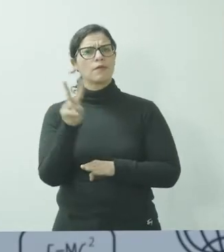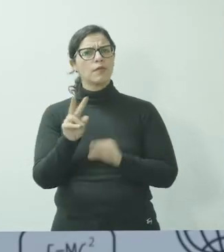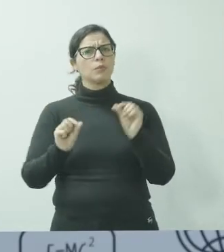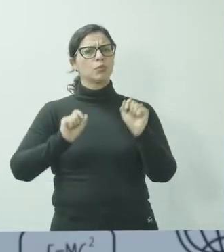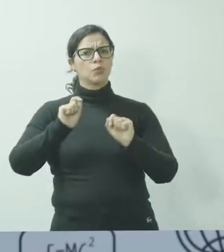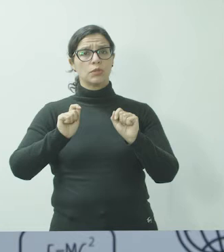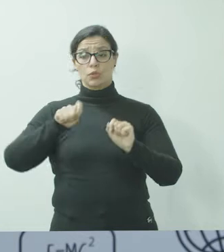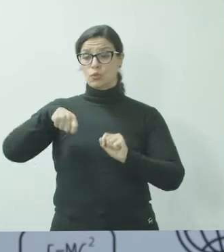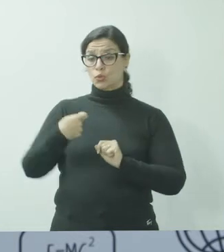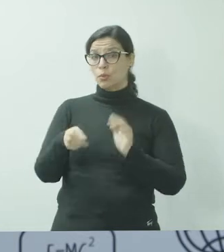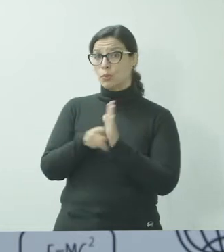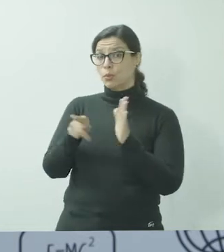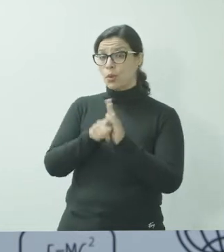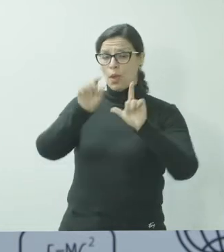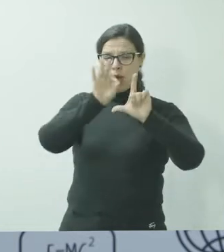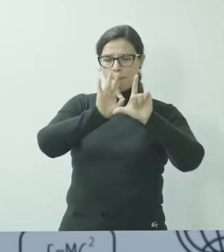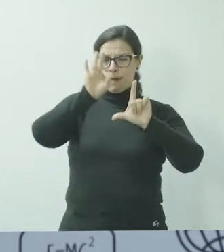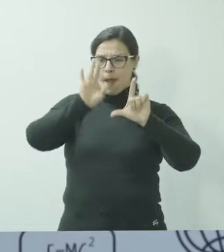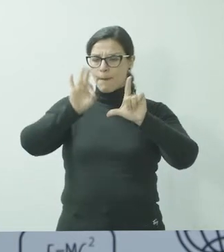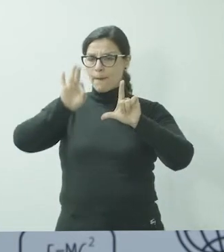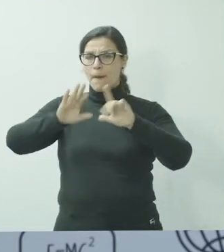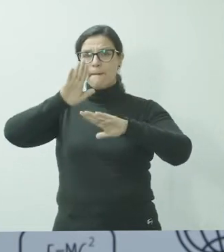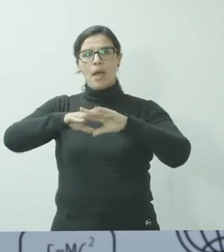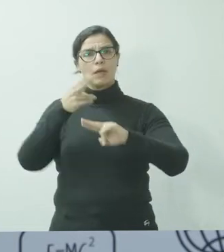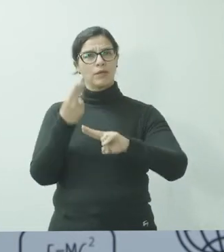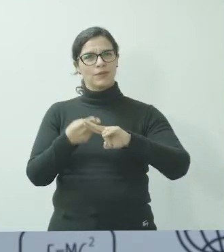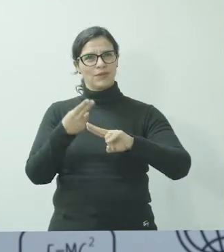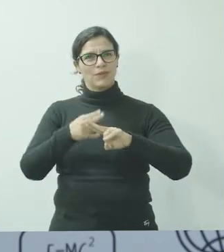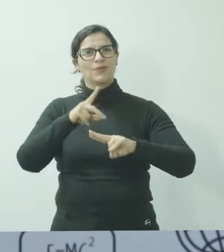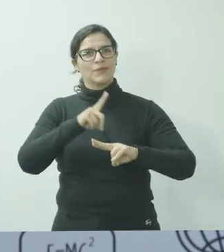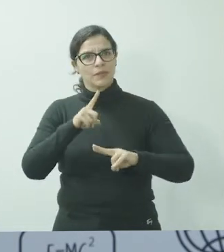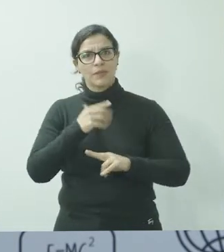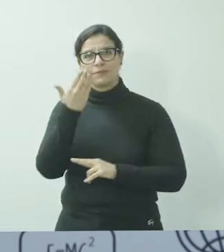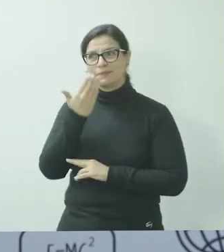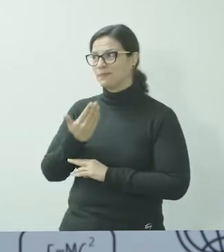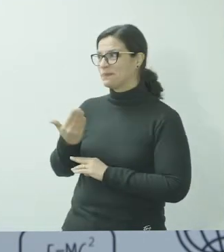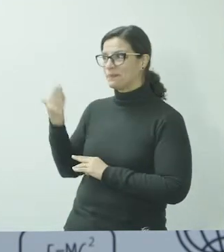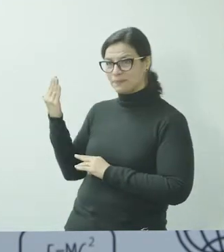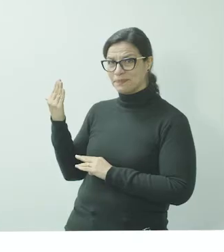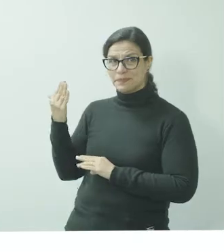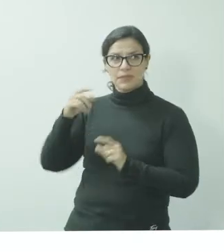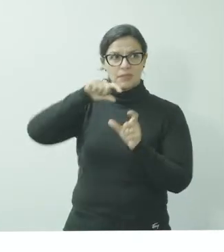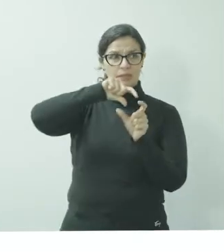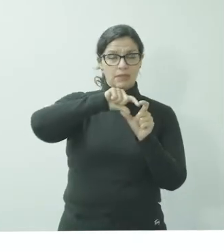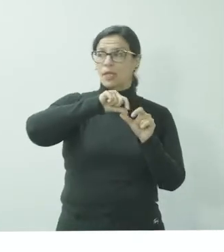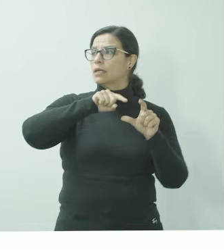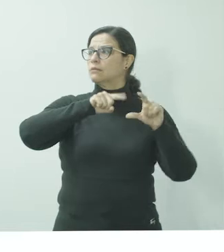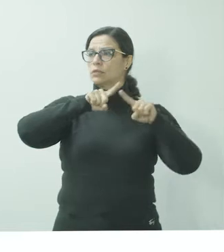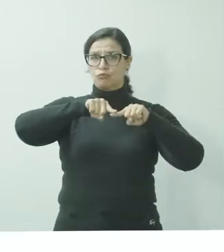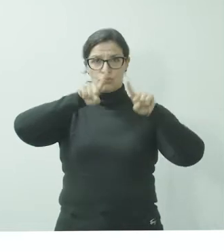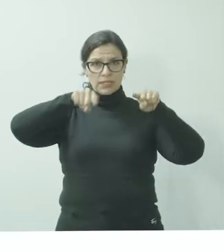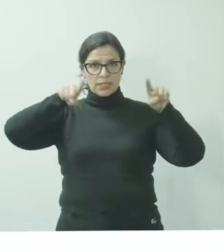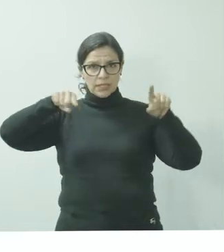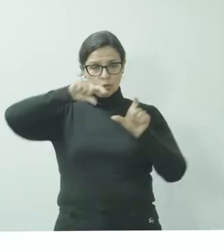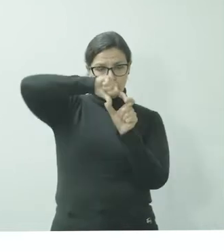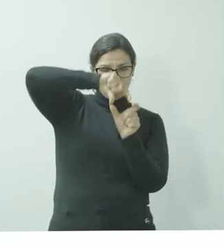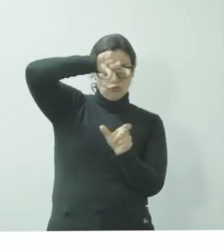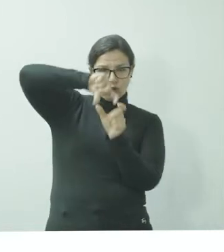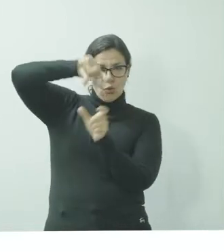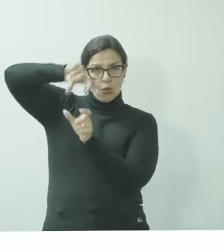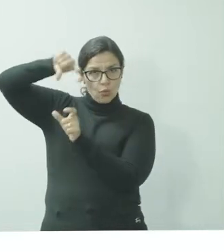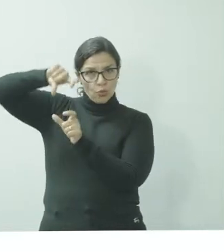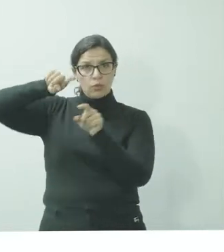vimos sobre os gráficos que são mais utilizados que são os gráficos de linha de